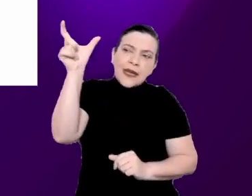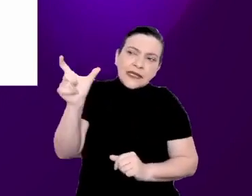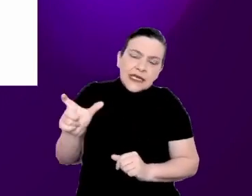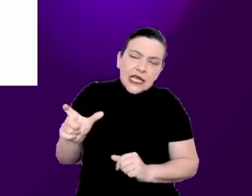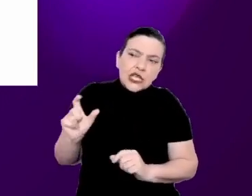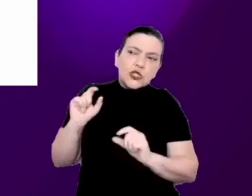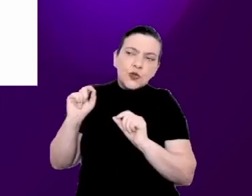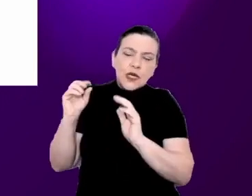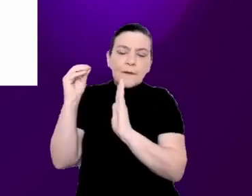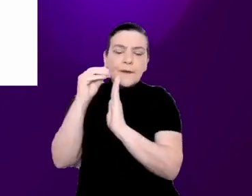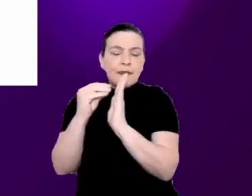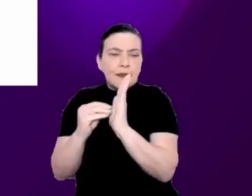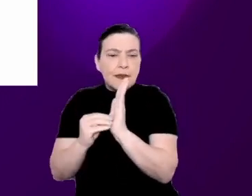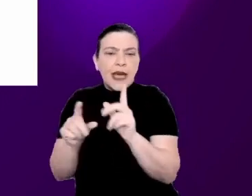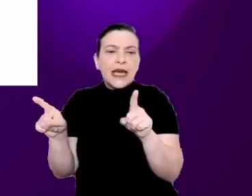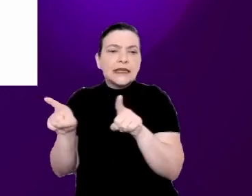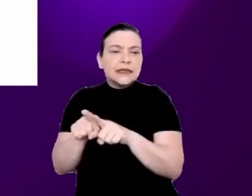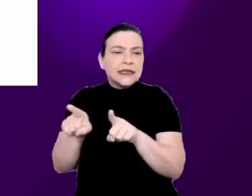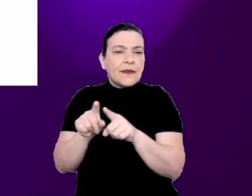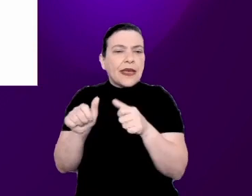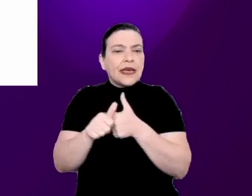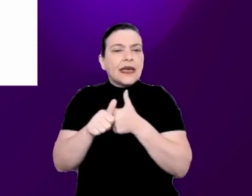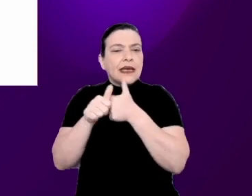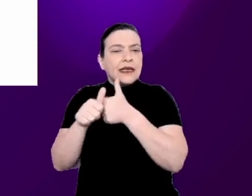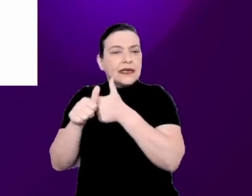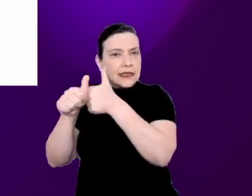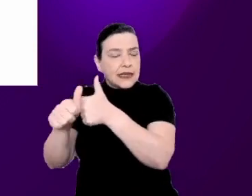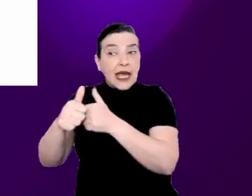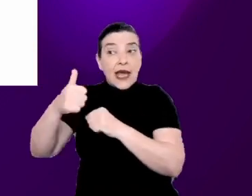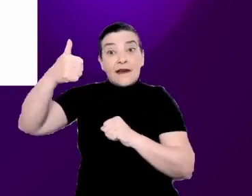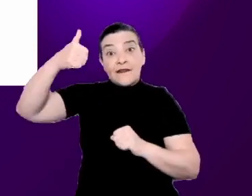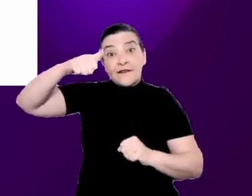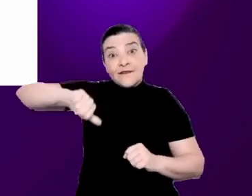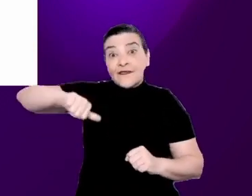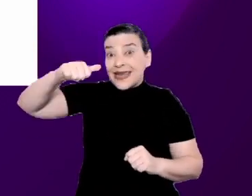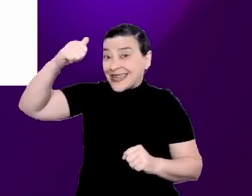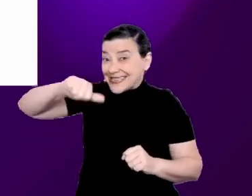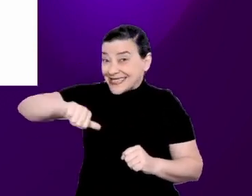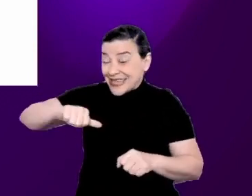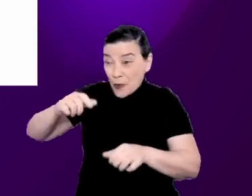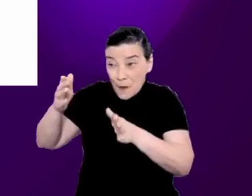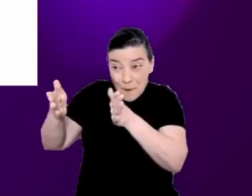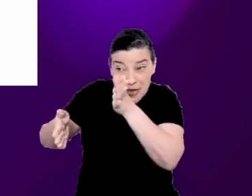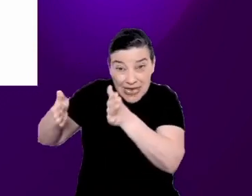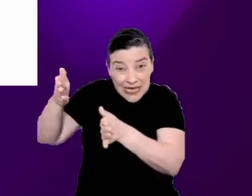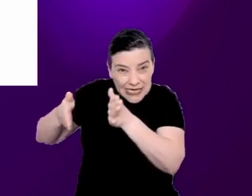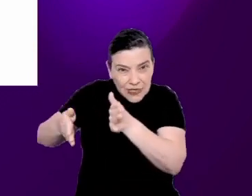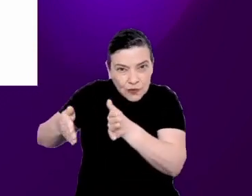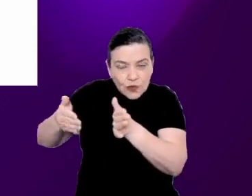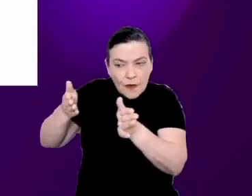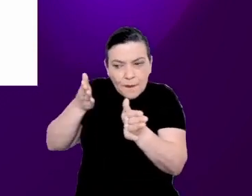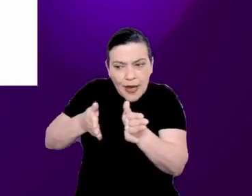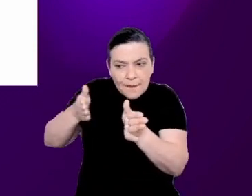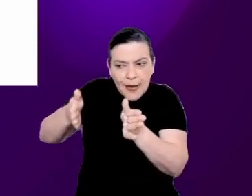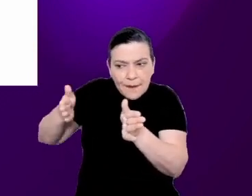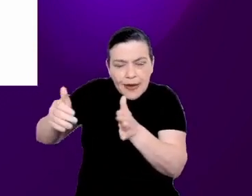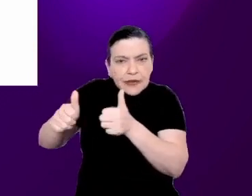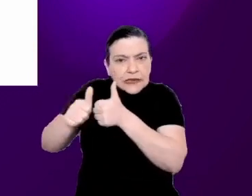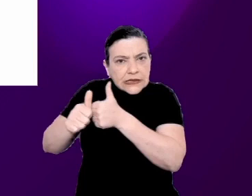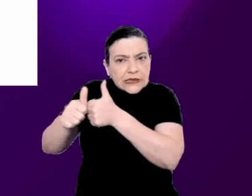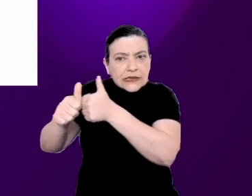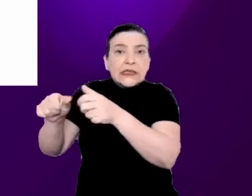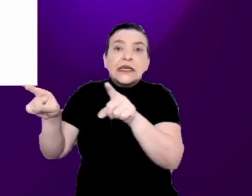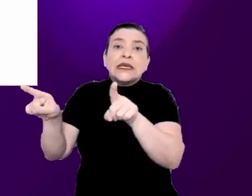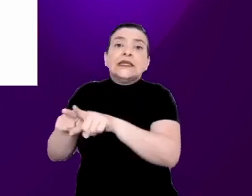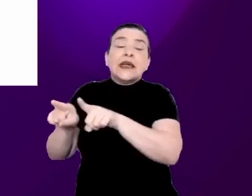o background, trazendo a avaliação de como ele está naquele momento e de o que é recomendado